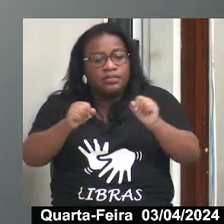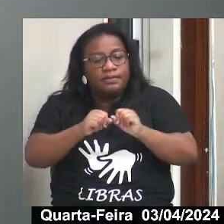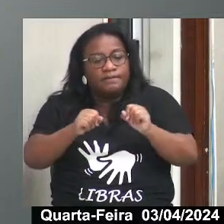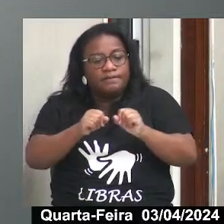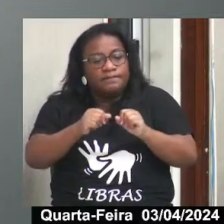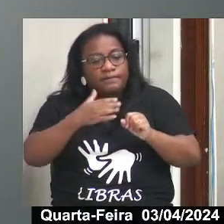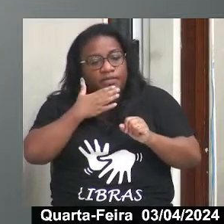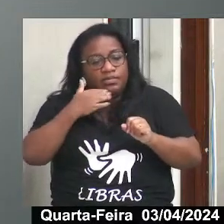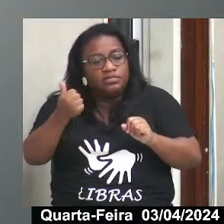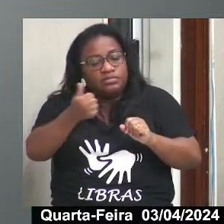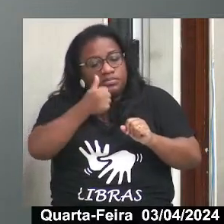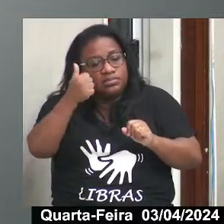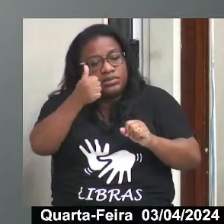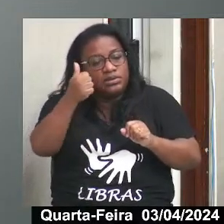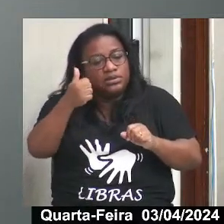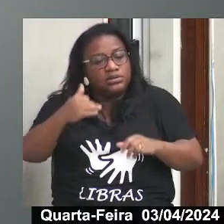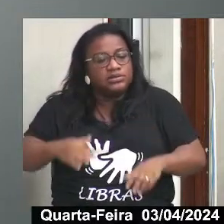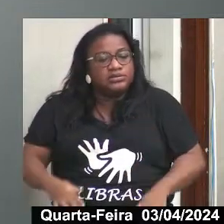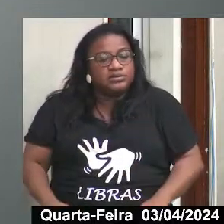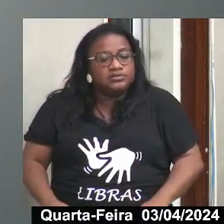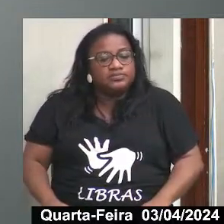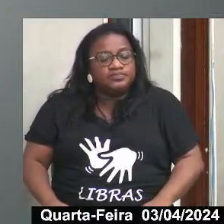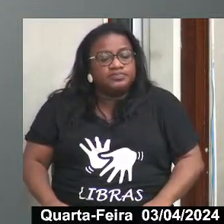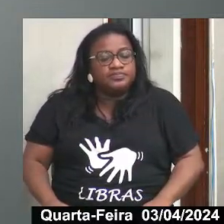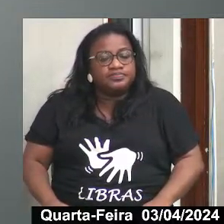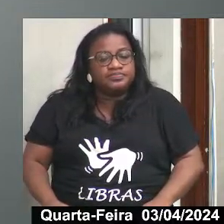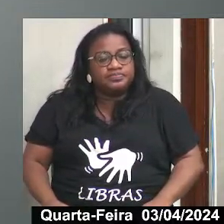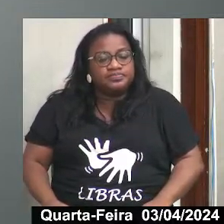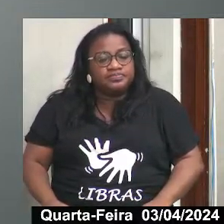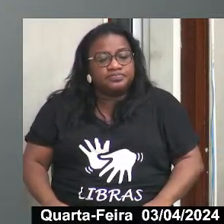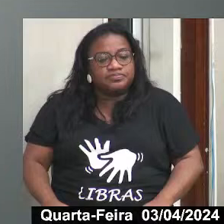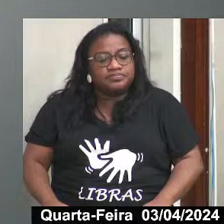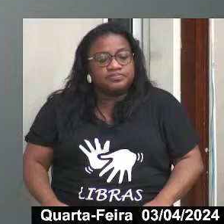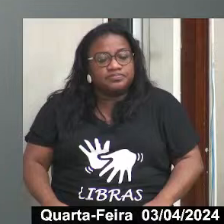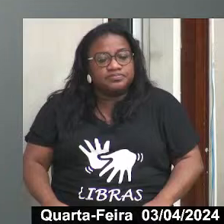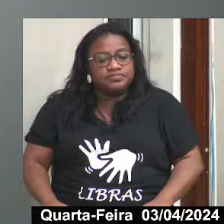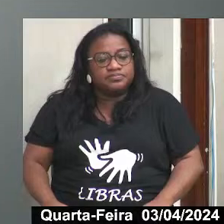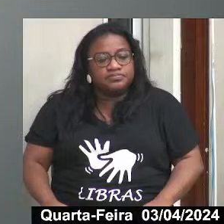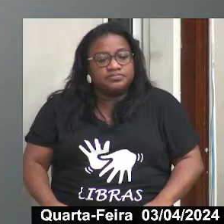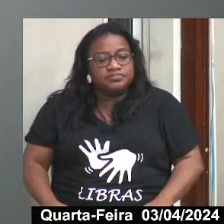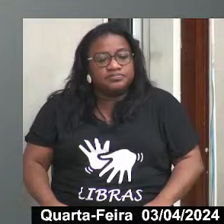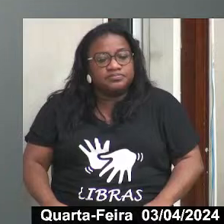o melhor pelo povo da nossa cidade. Quero aqui